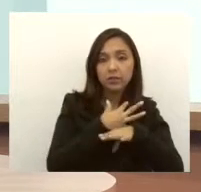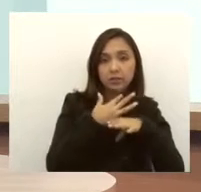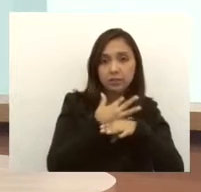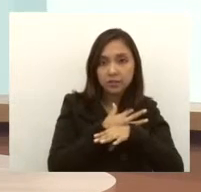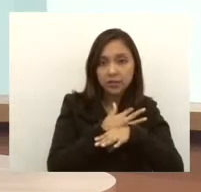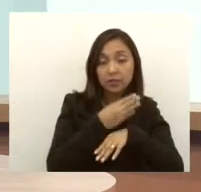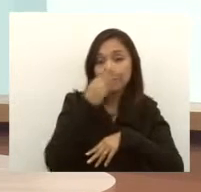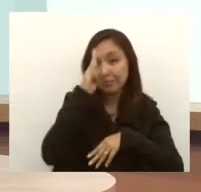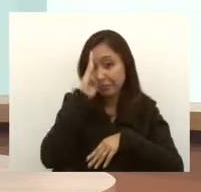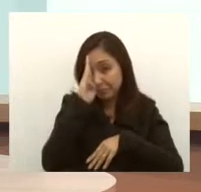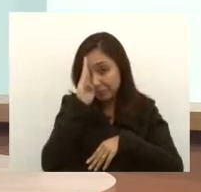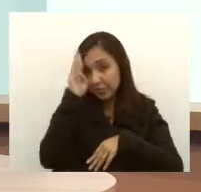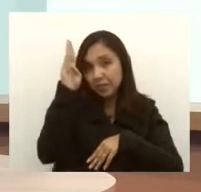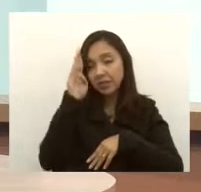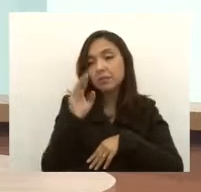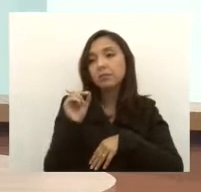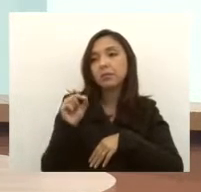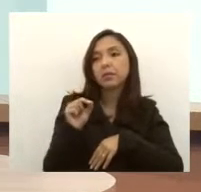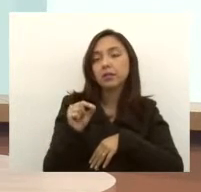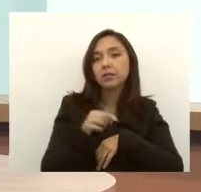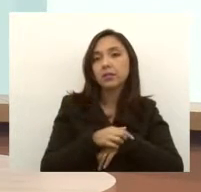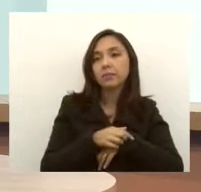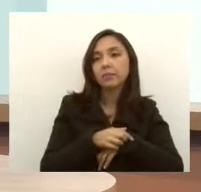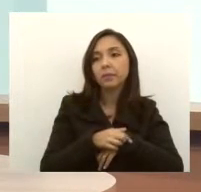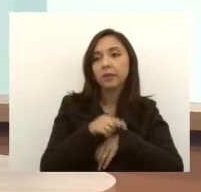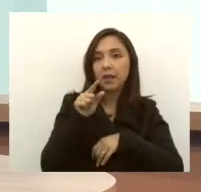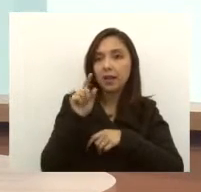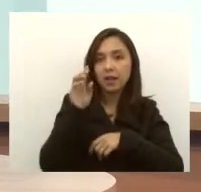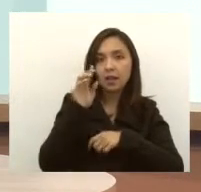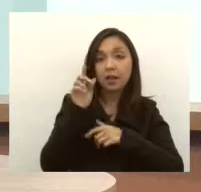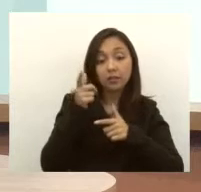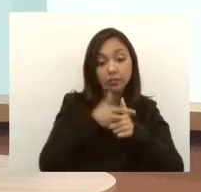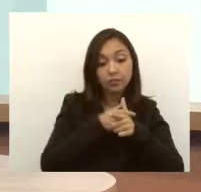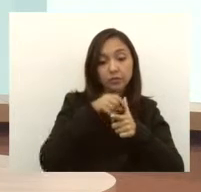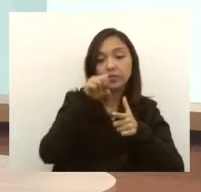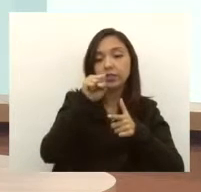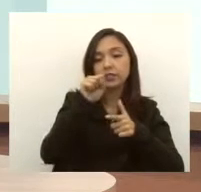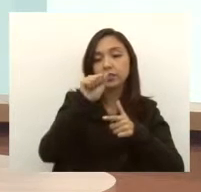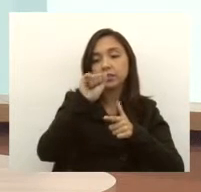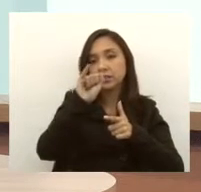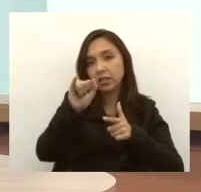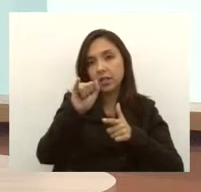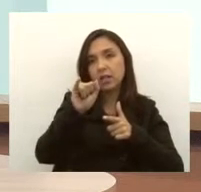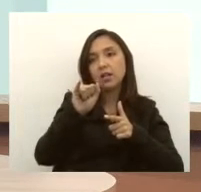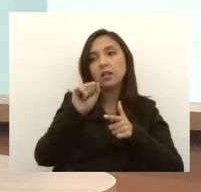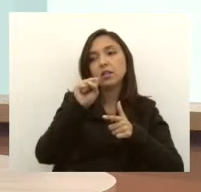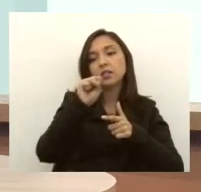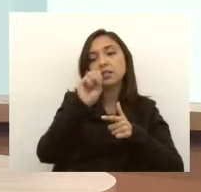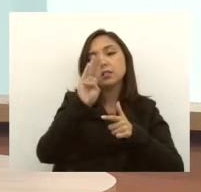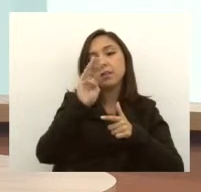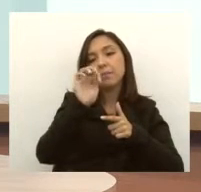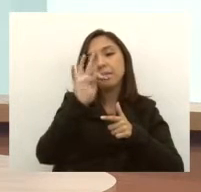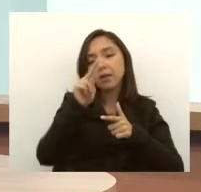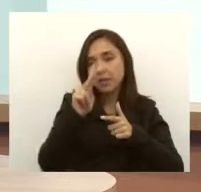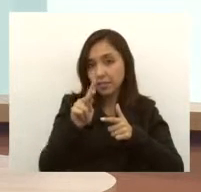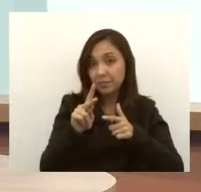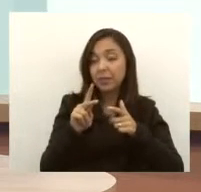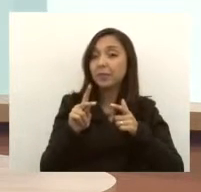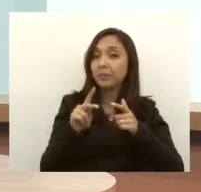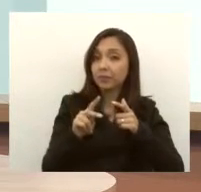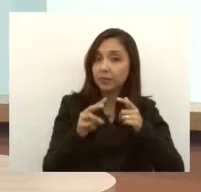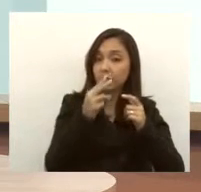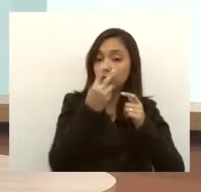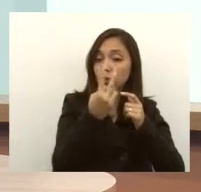E a principal é a dívida do SAAI com a Sabesp. Mais de